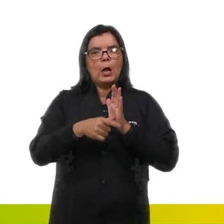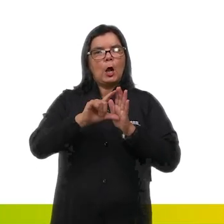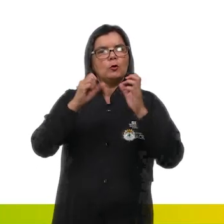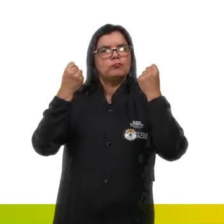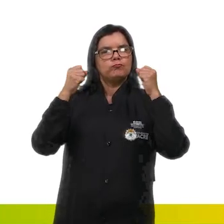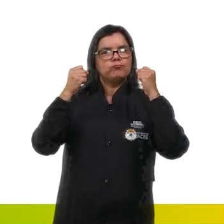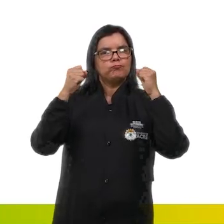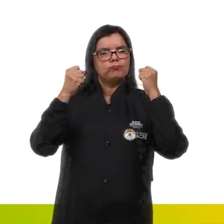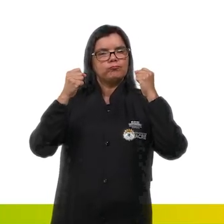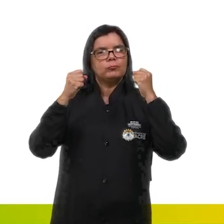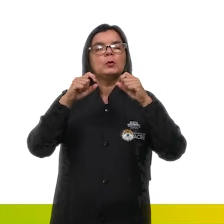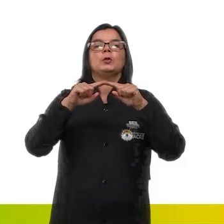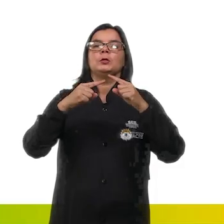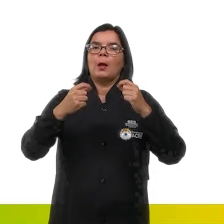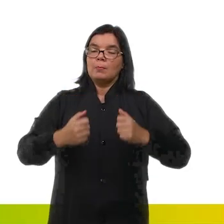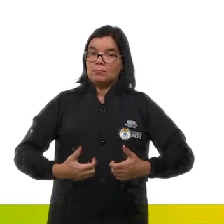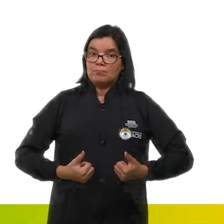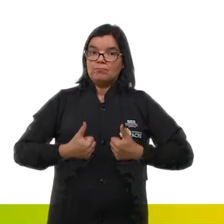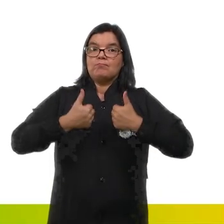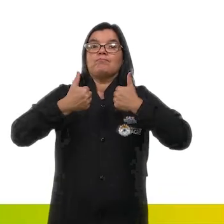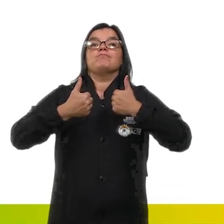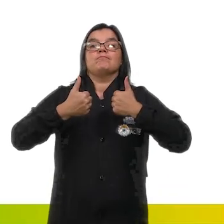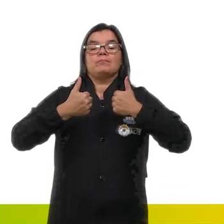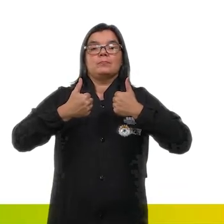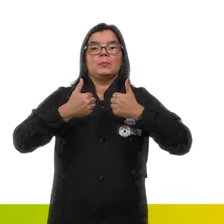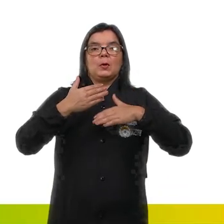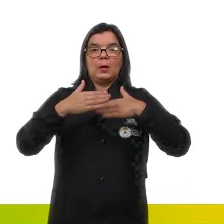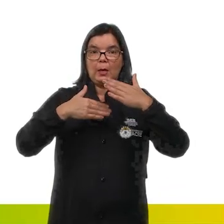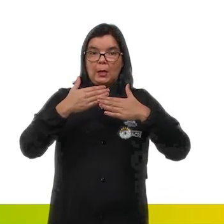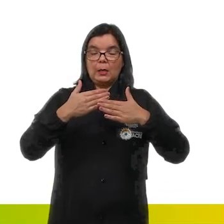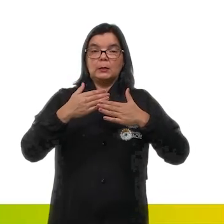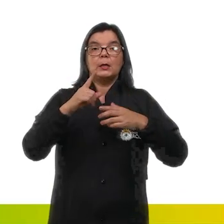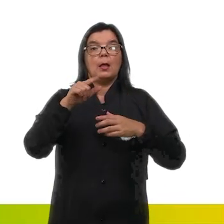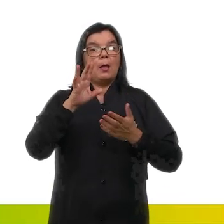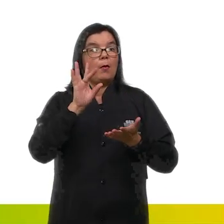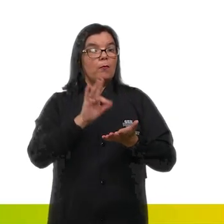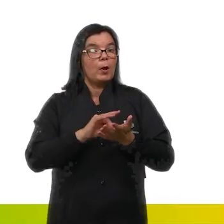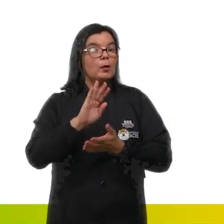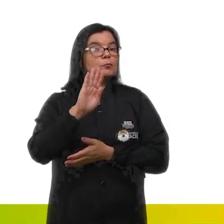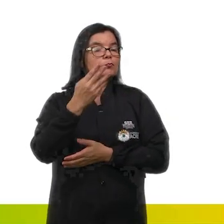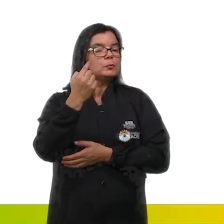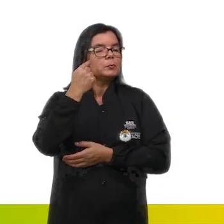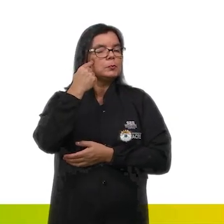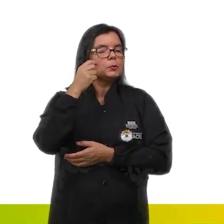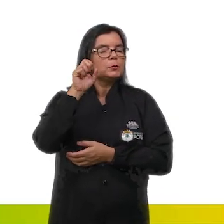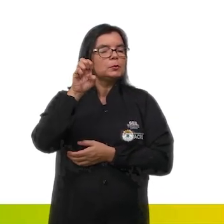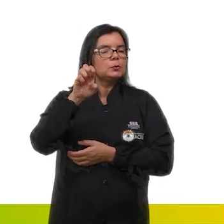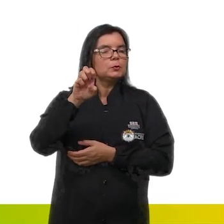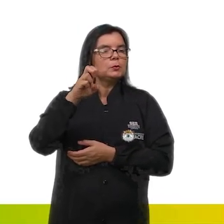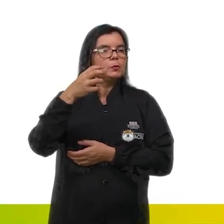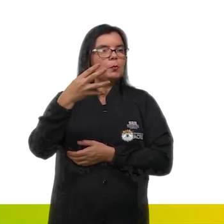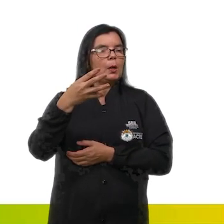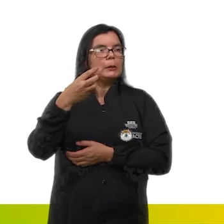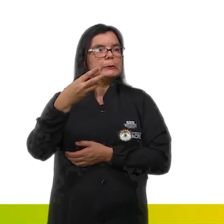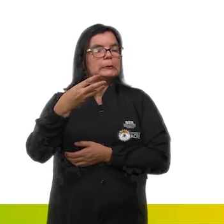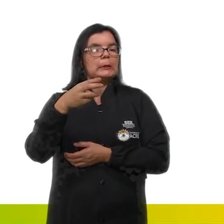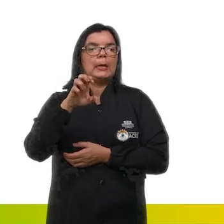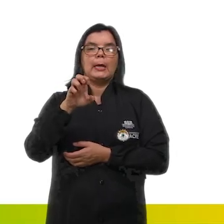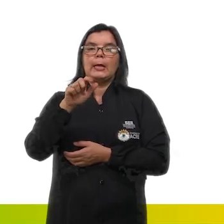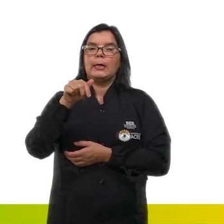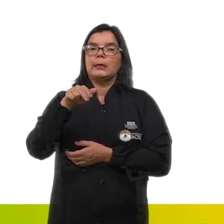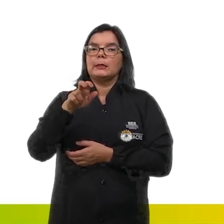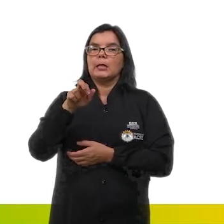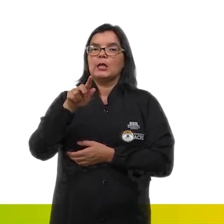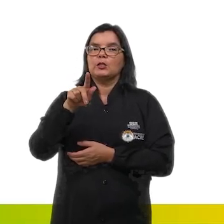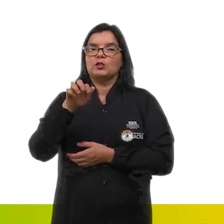física dá mais disposição e melhora o desempenho. É fato ou fake? Pensa aí, 5, 4, eu vou tomar um energético, eu vou chegar